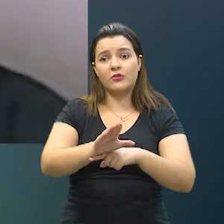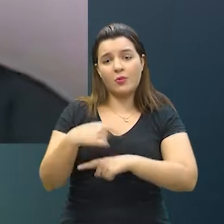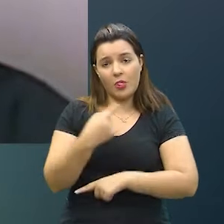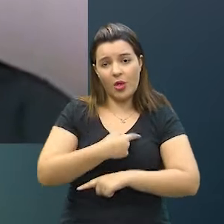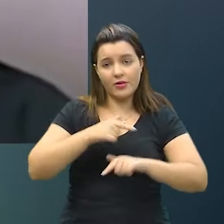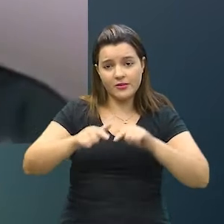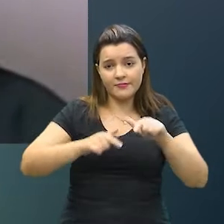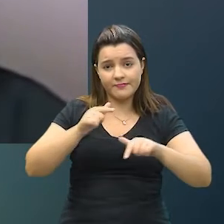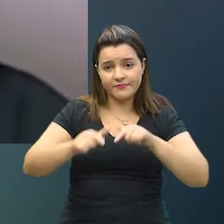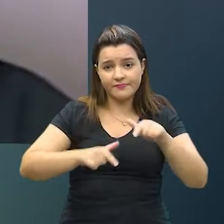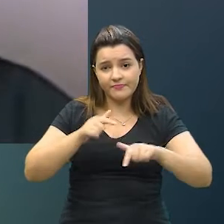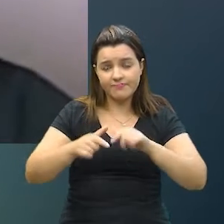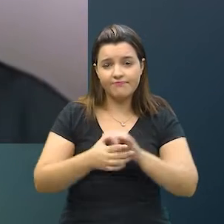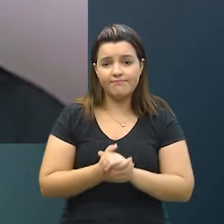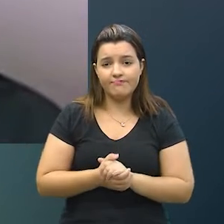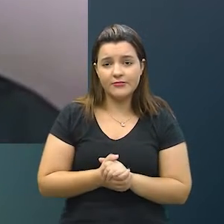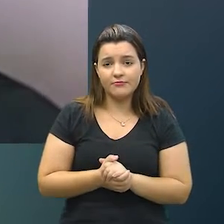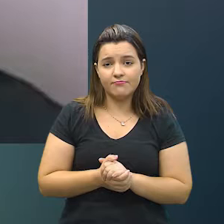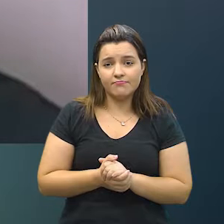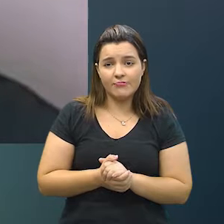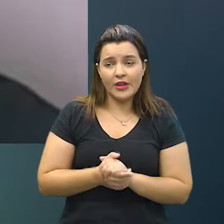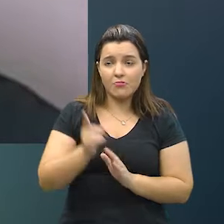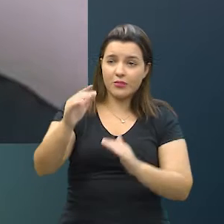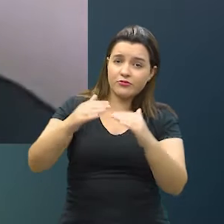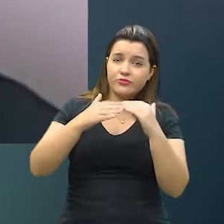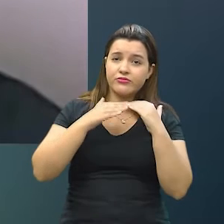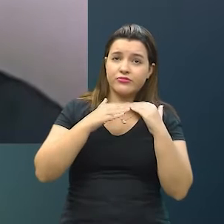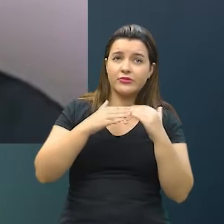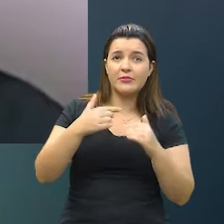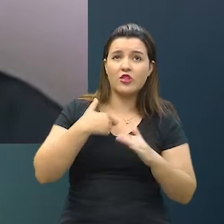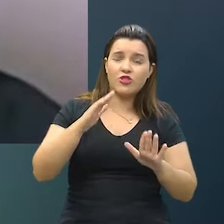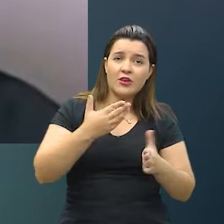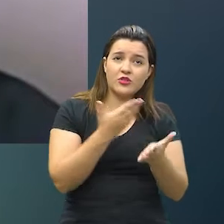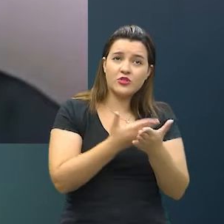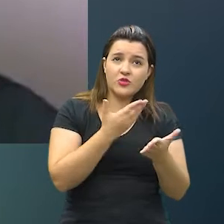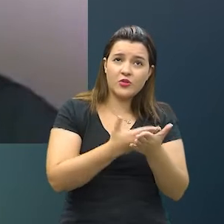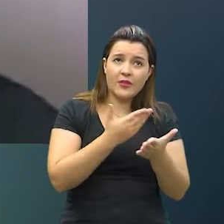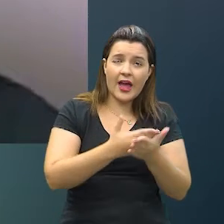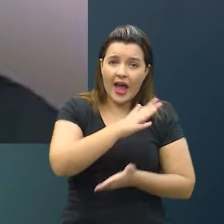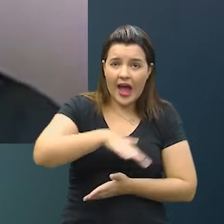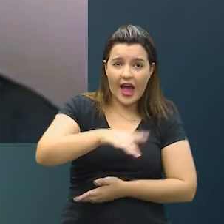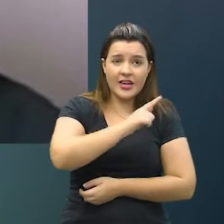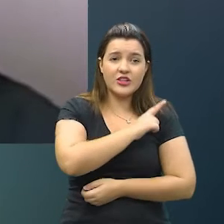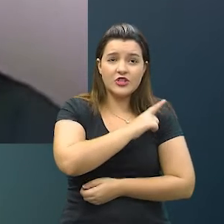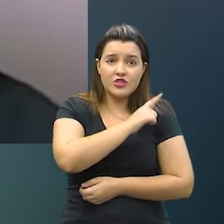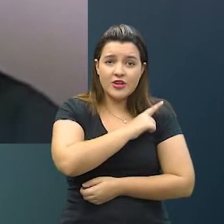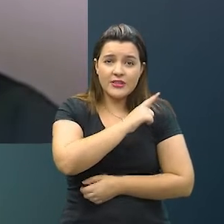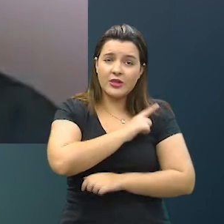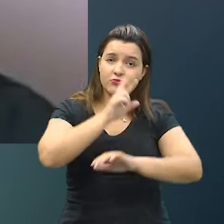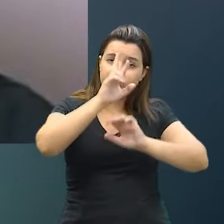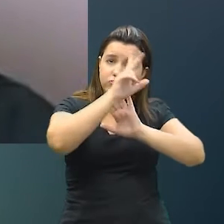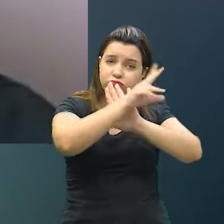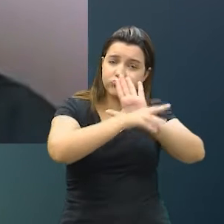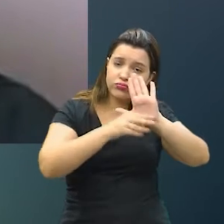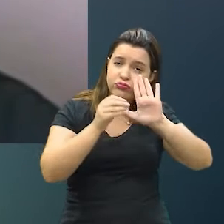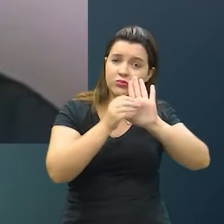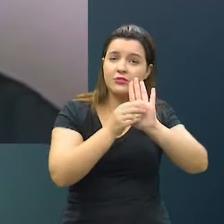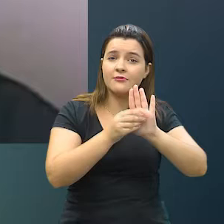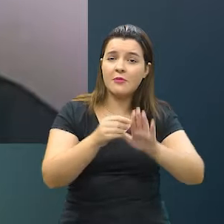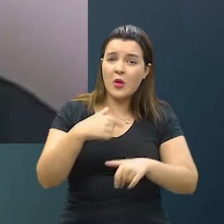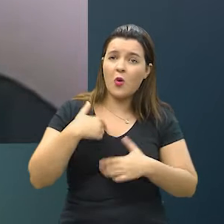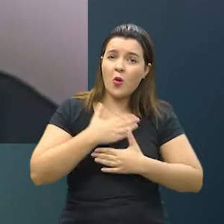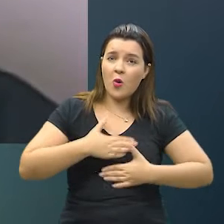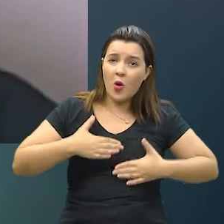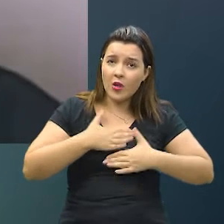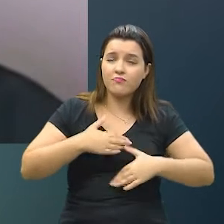a gente vem enfrentando. E eu já fazia gestão ambiental há algum tempo, né? Sempre gostei da área de áreas verdes, sempre fui envolvido com